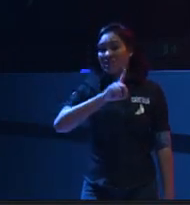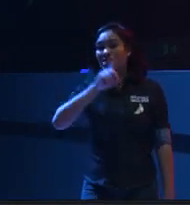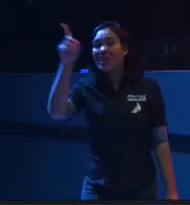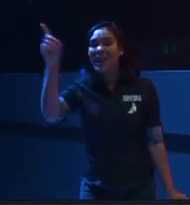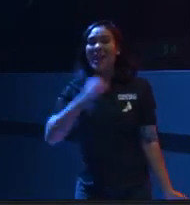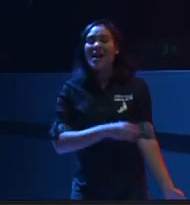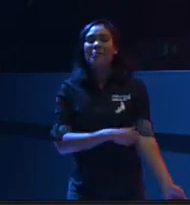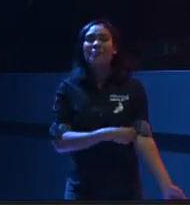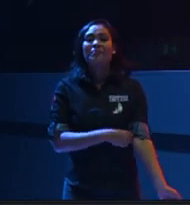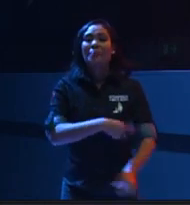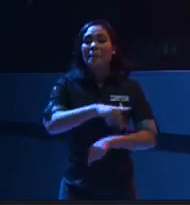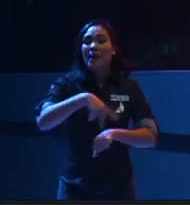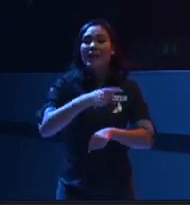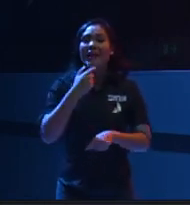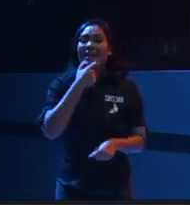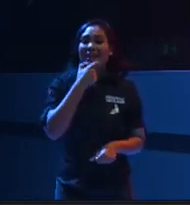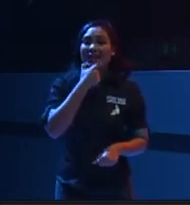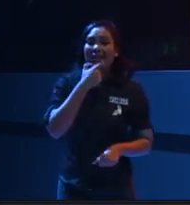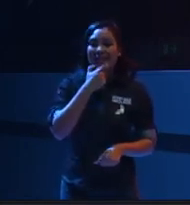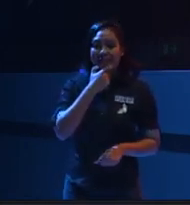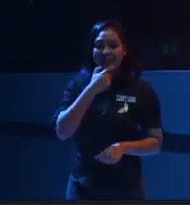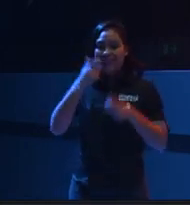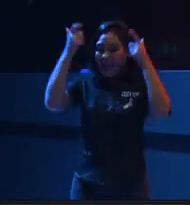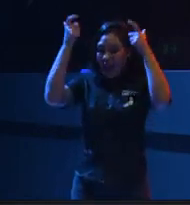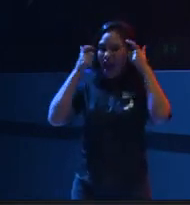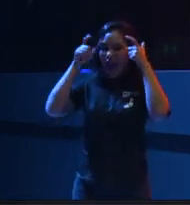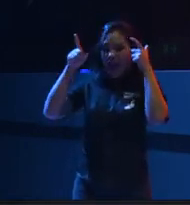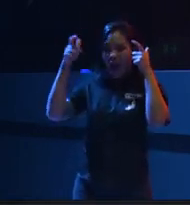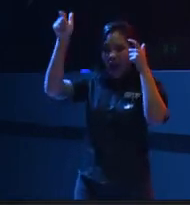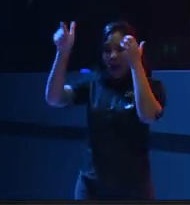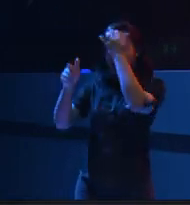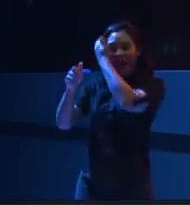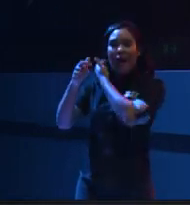o vírus foi furando o bloqueio chegou nela